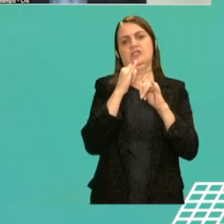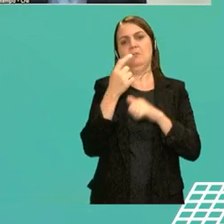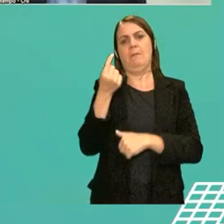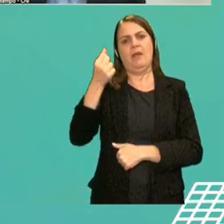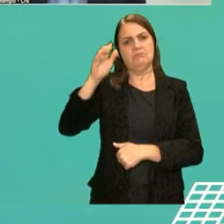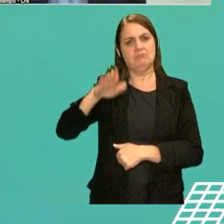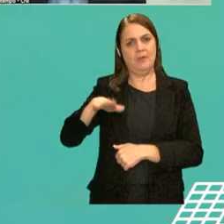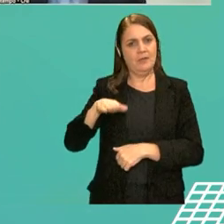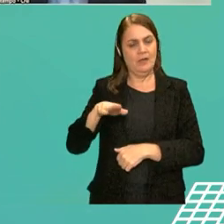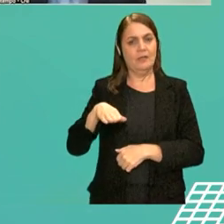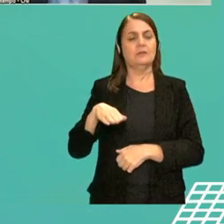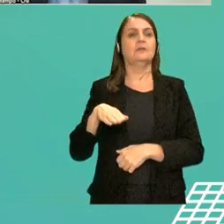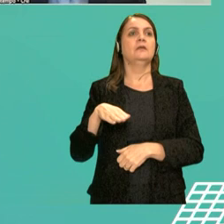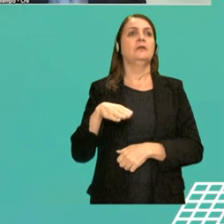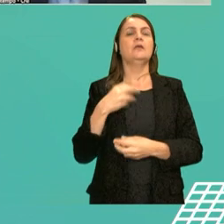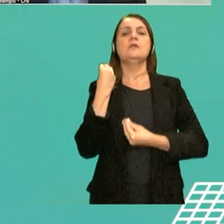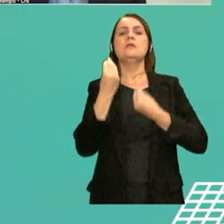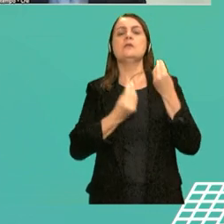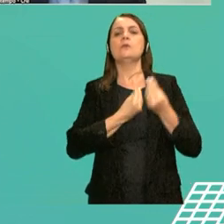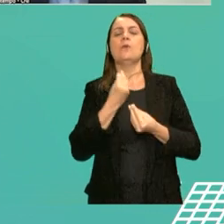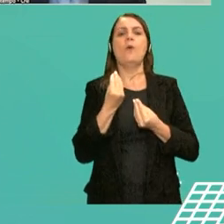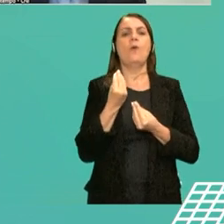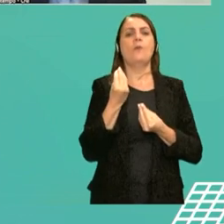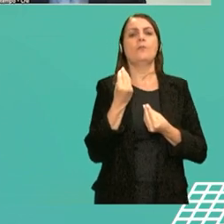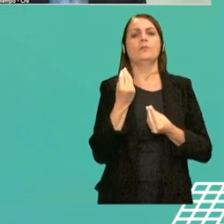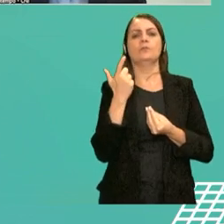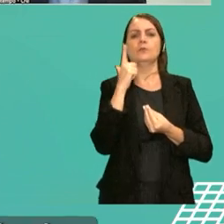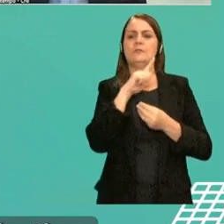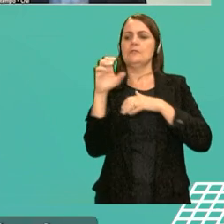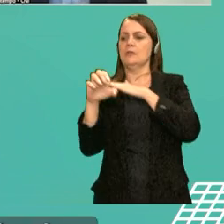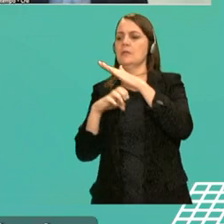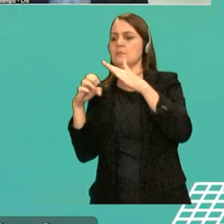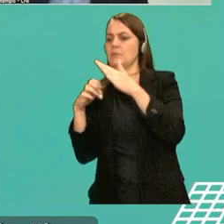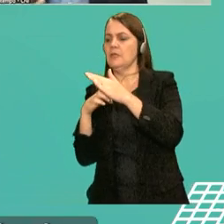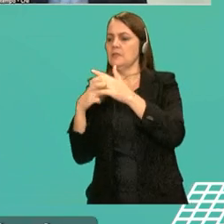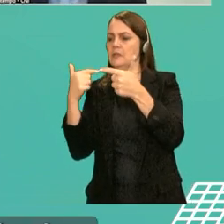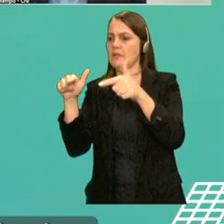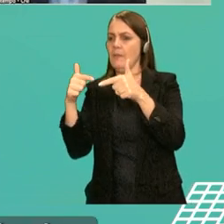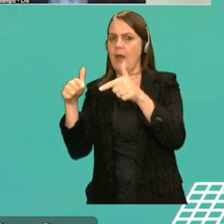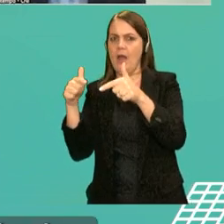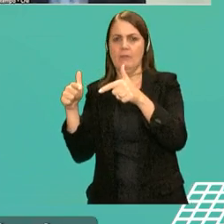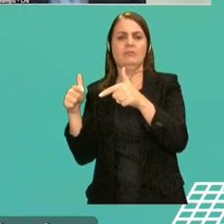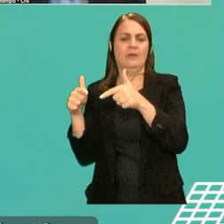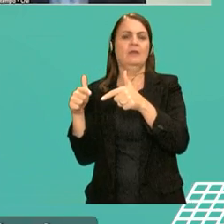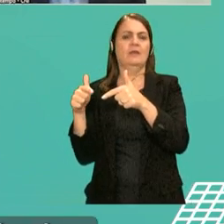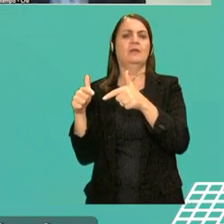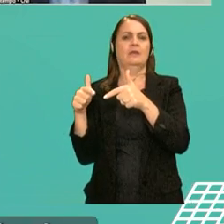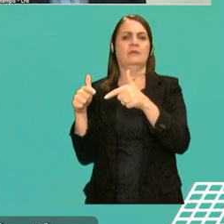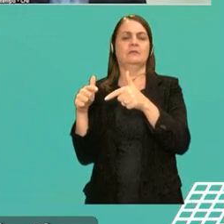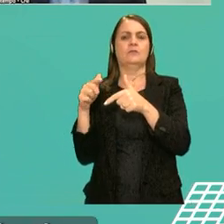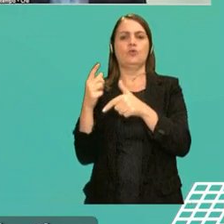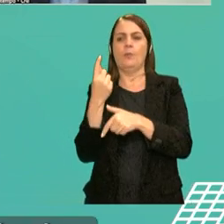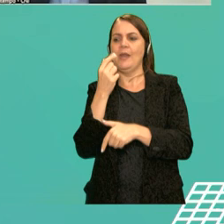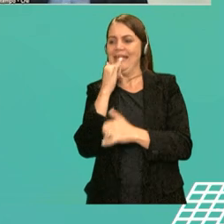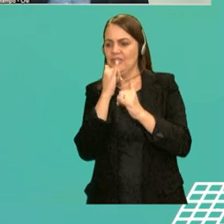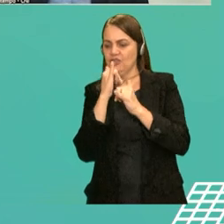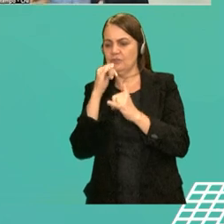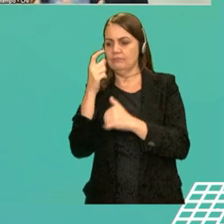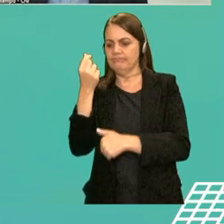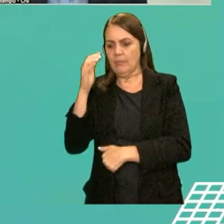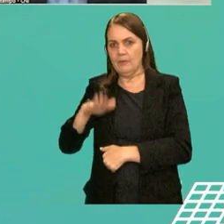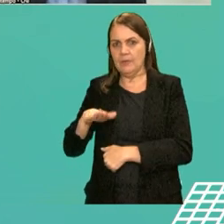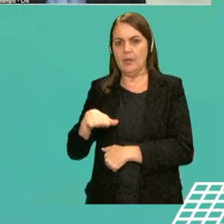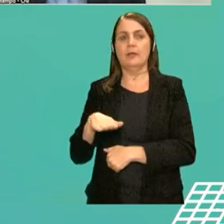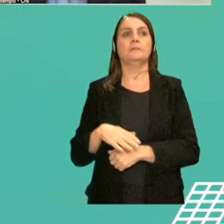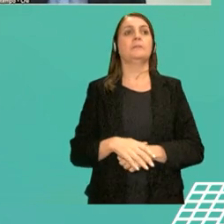reflexos diretos nos custos das empresas. Então, o que a gente vem trabalhando em termos de mobilização é já